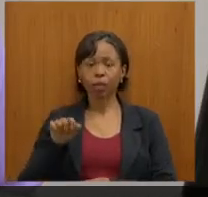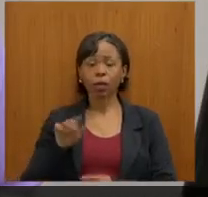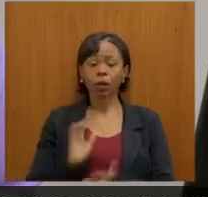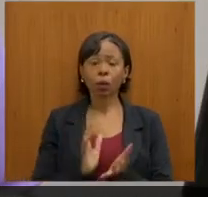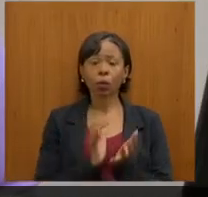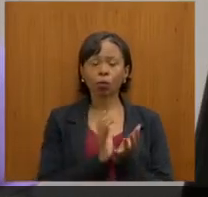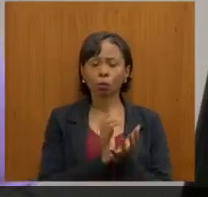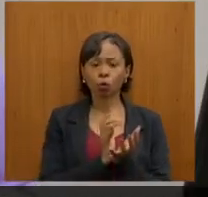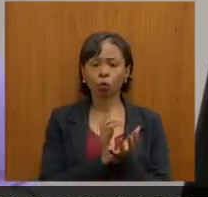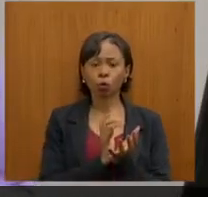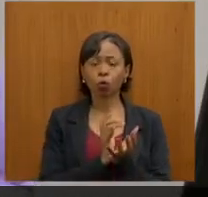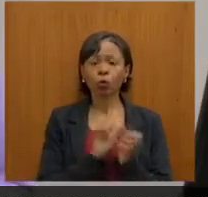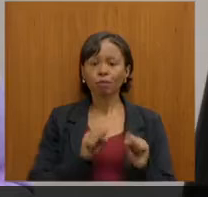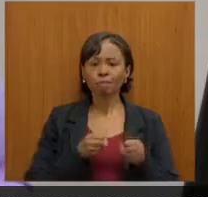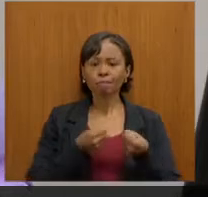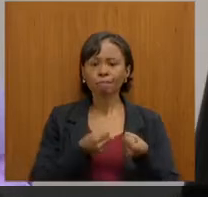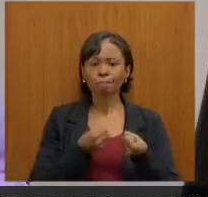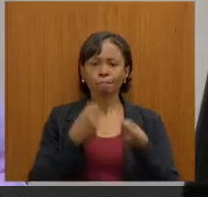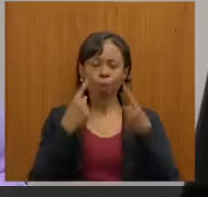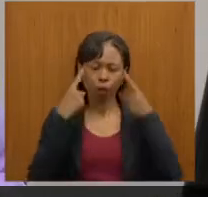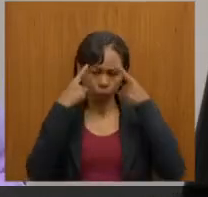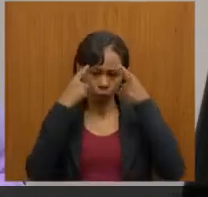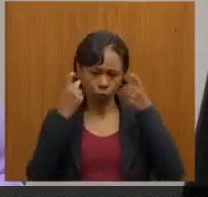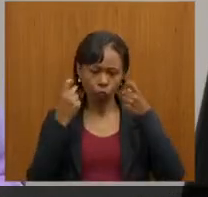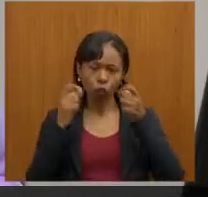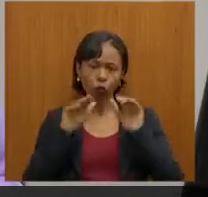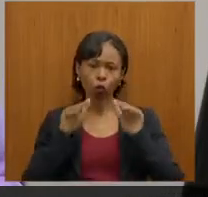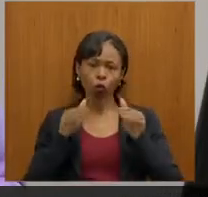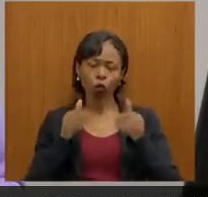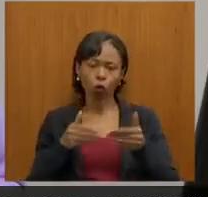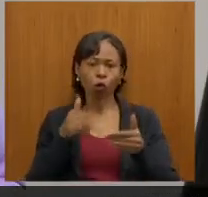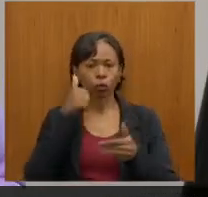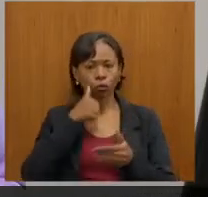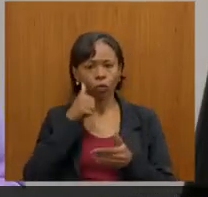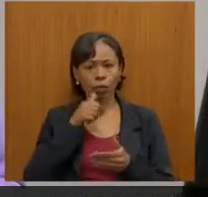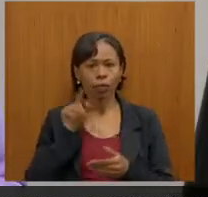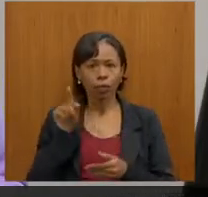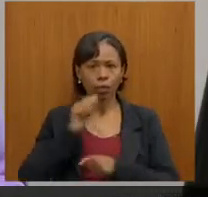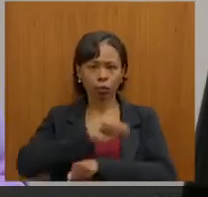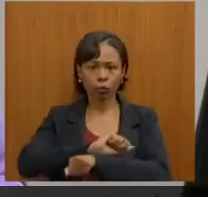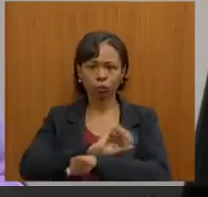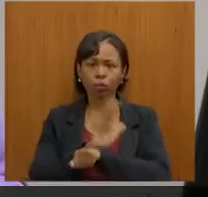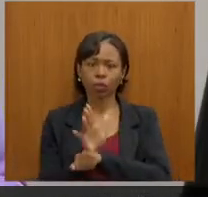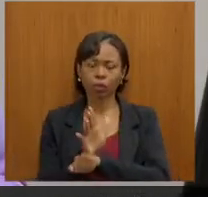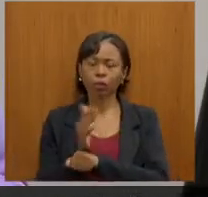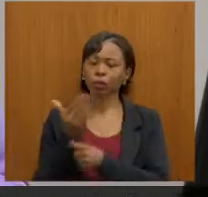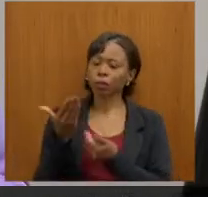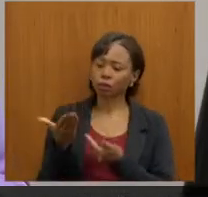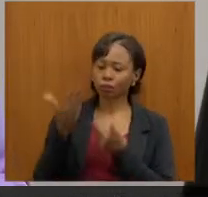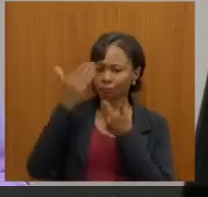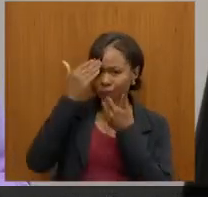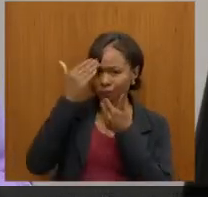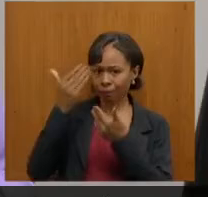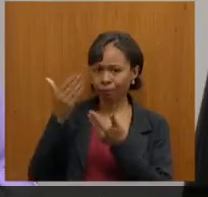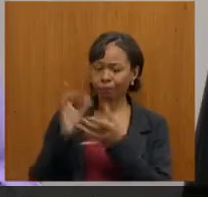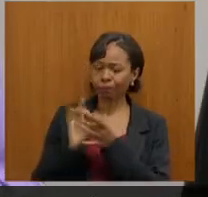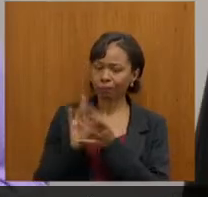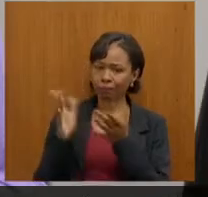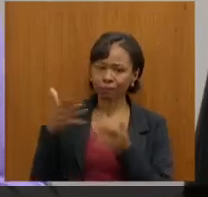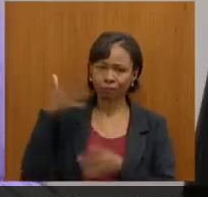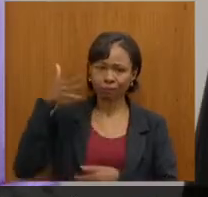violência contra mulheres de Montes Claros pós Obrigada pela pela presença está com a senhora agora a